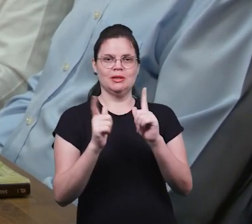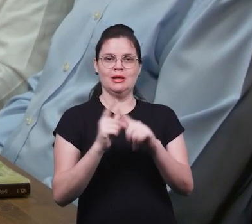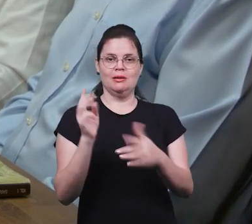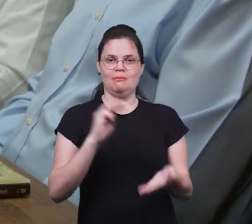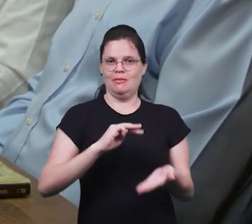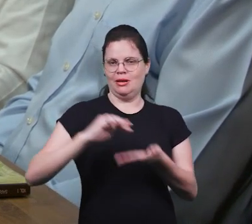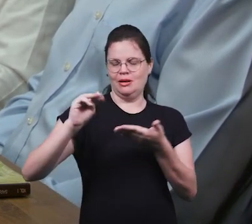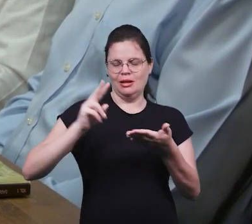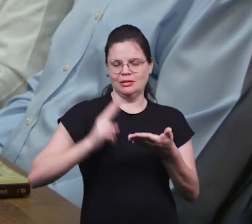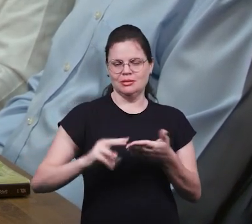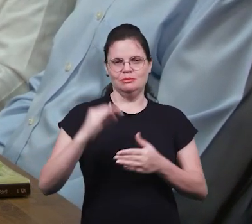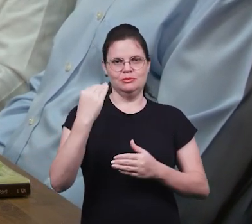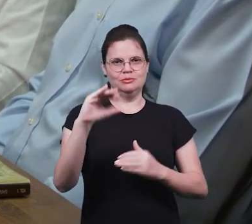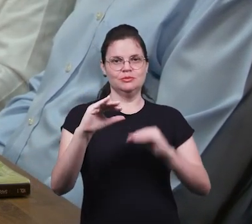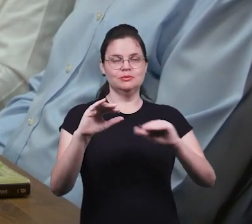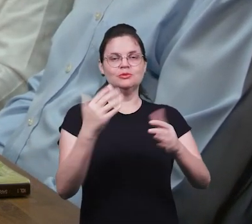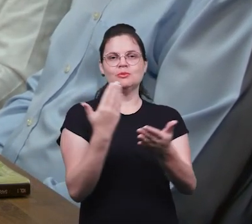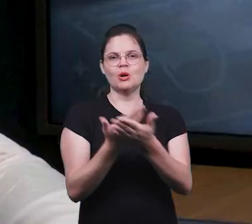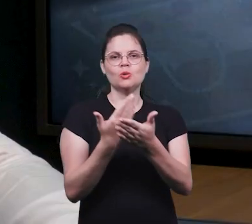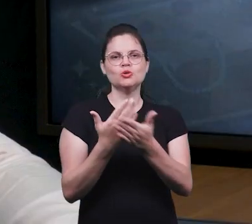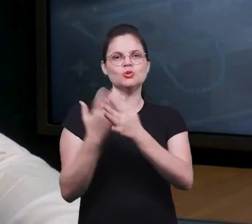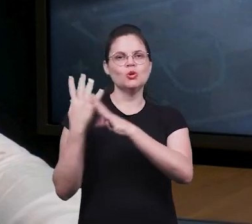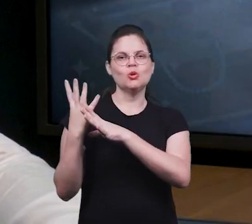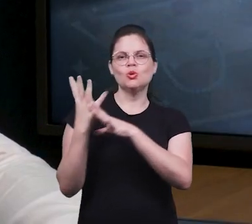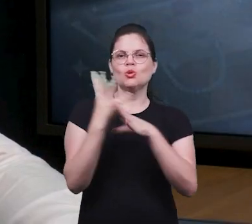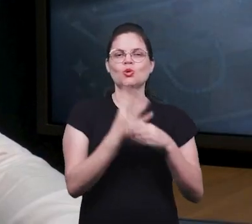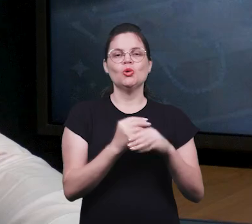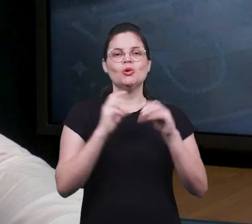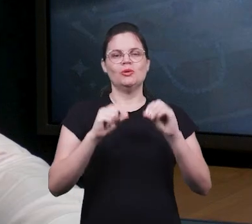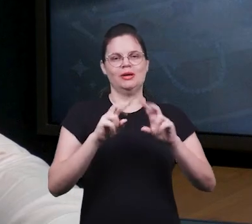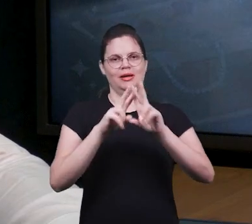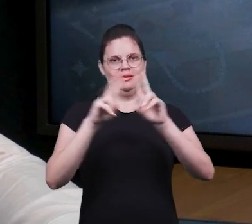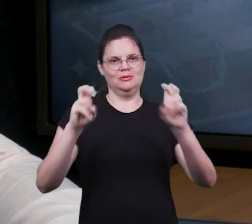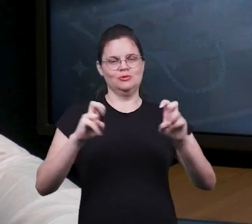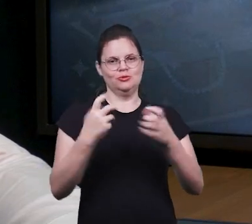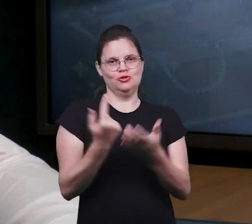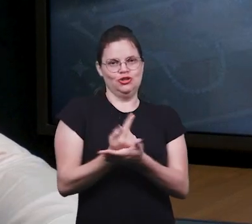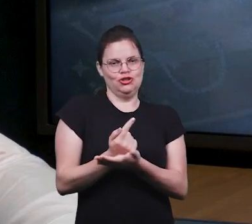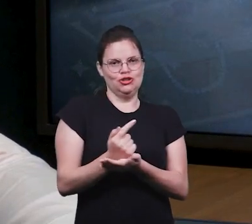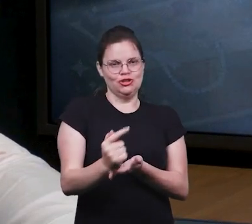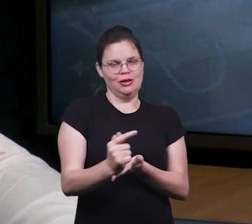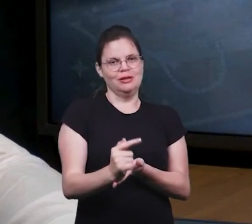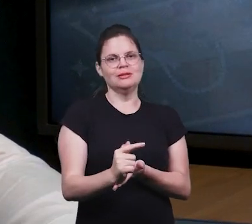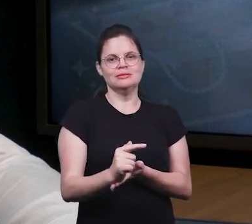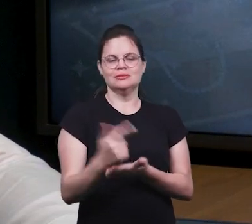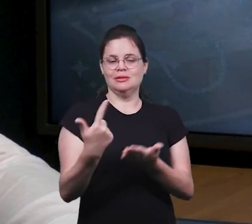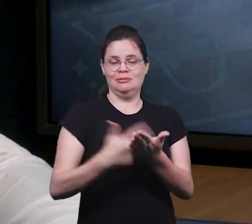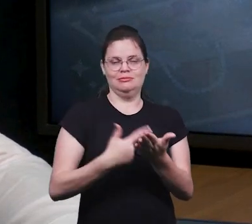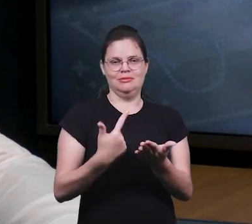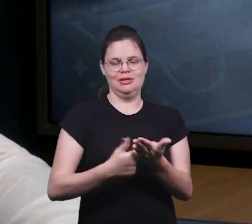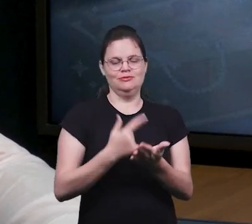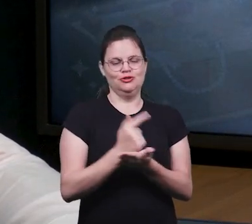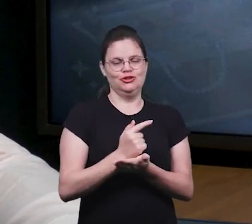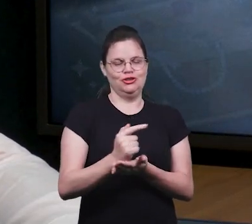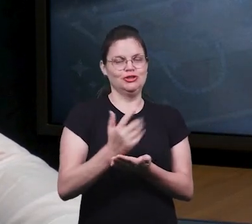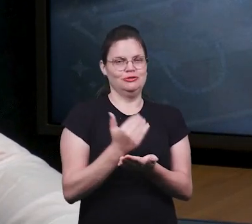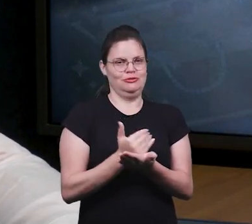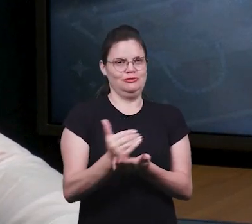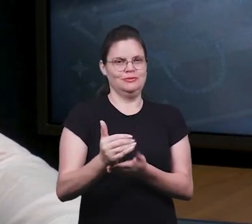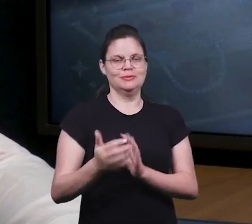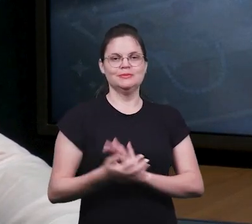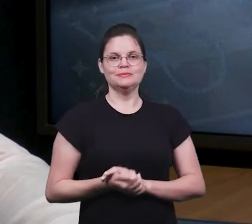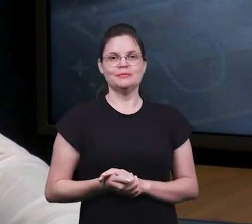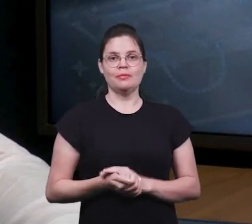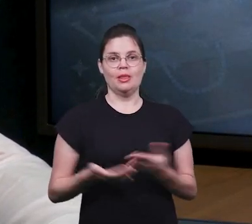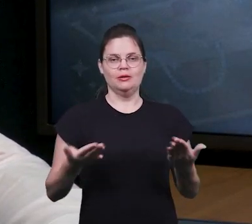esse estudo, essa síntese bíblica. Estamos no livro de Gênesis e, como prometido, no episódio anterior, nós vamos agora